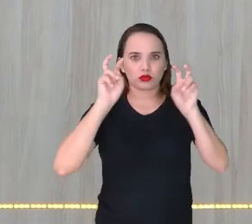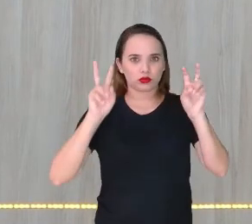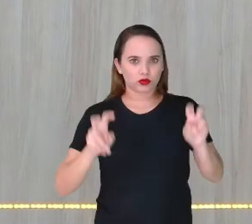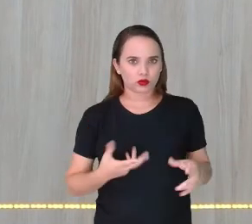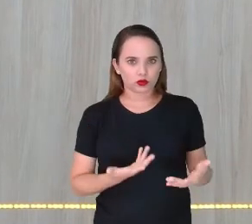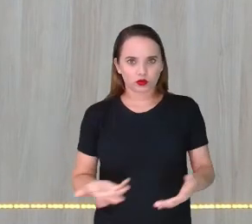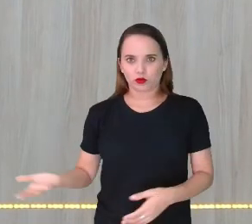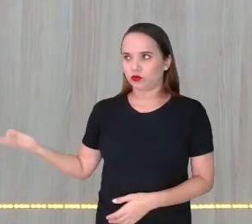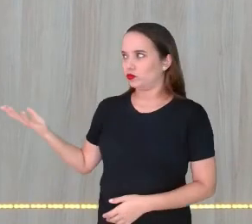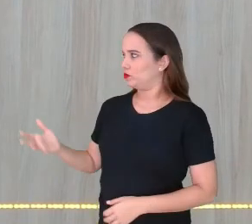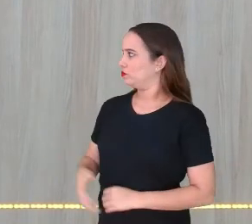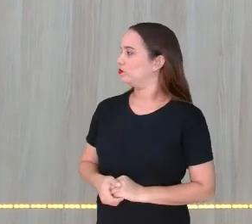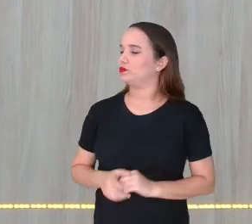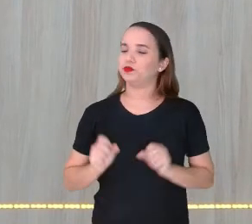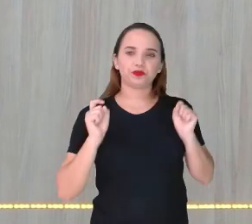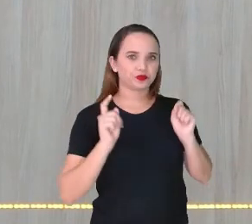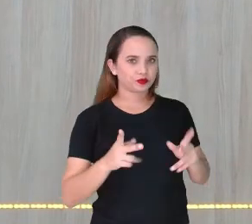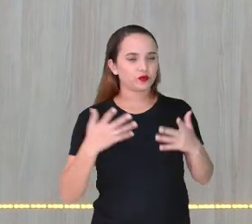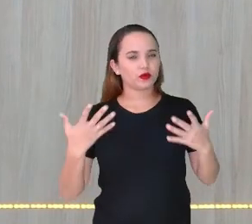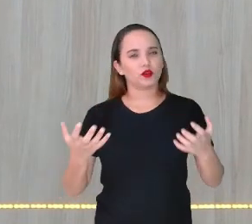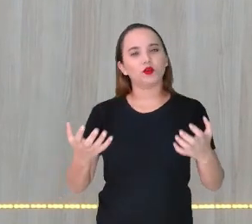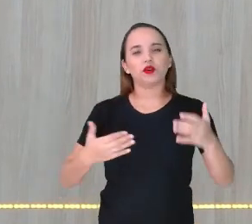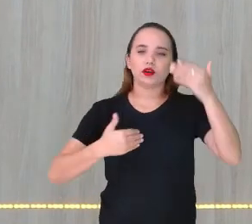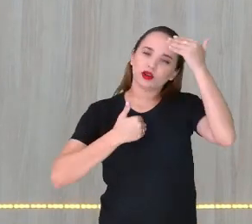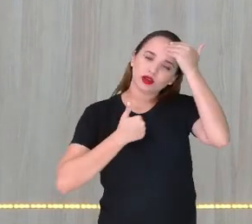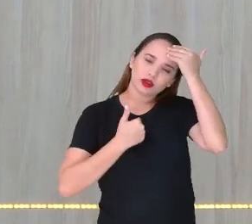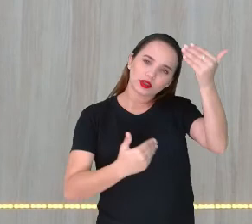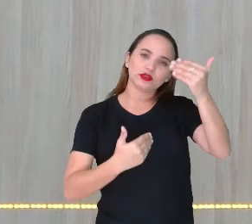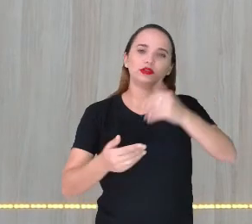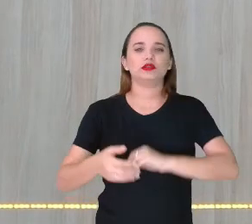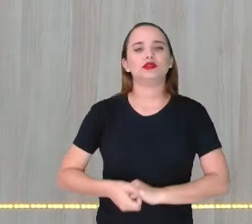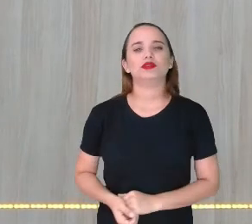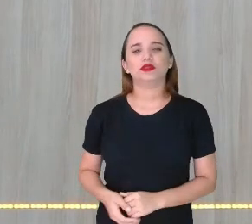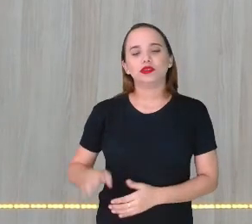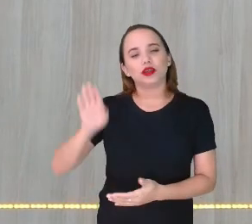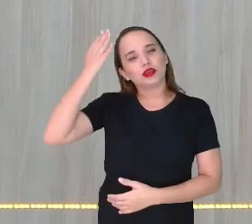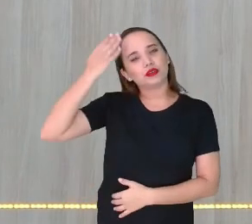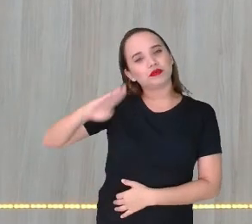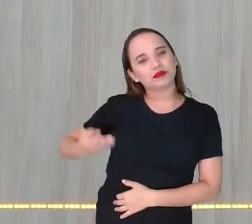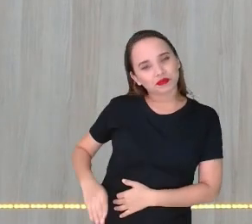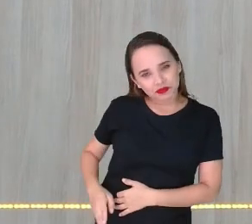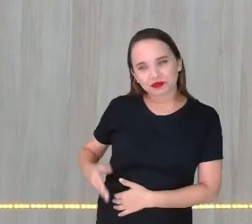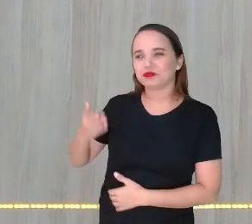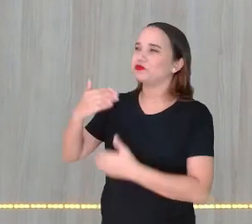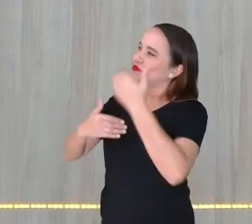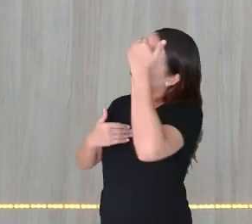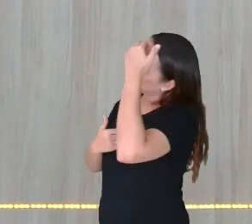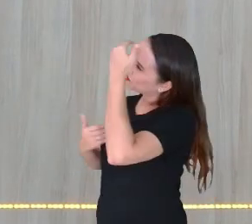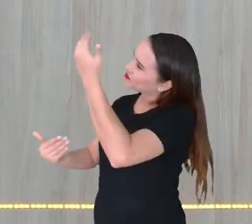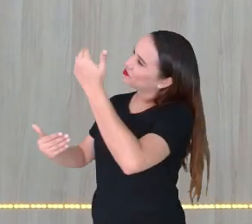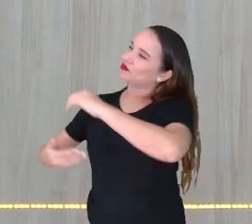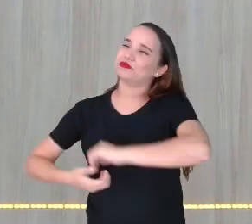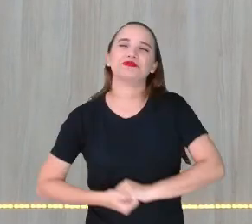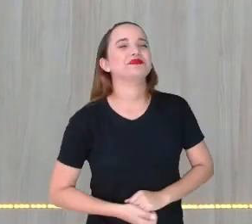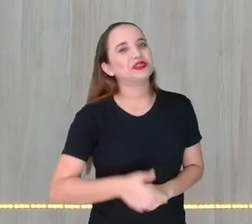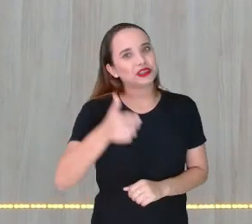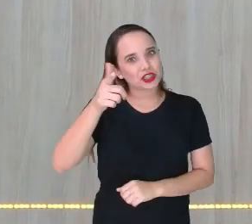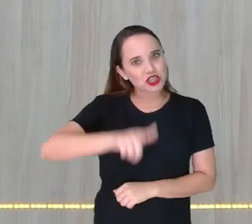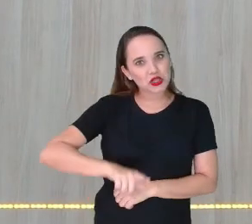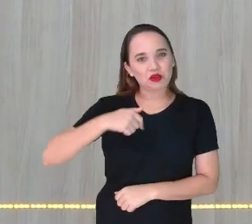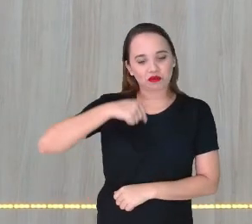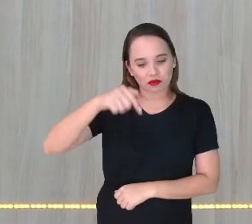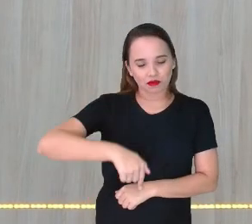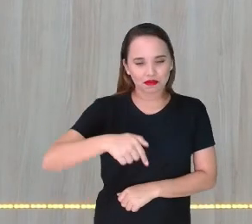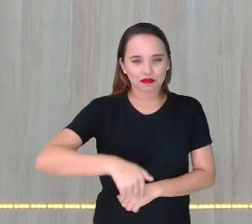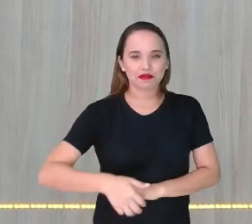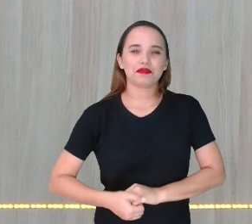essas dimensões todas, tá bom? Então eu quero agradecer aqui a nossa querida Brielle, mais uma vez, né, que está